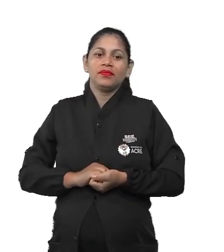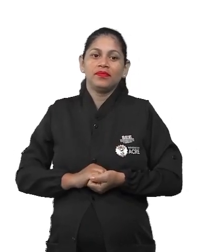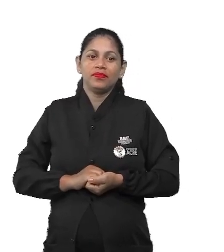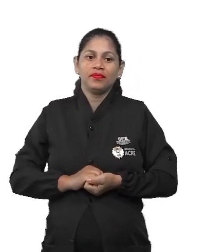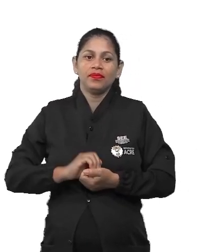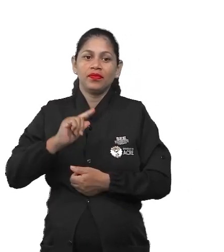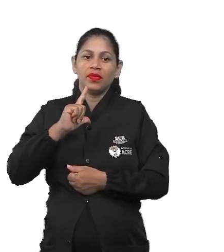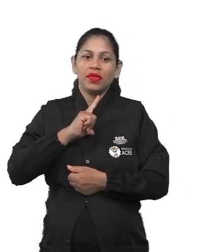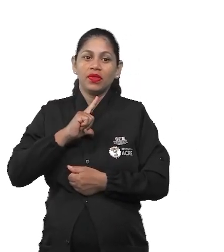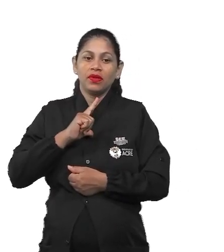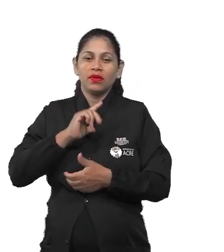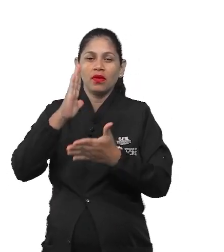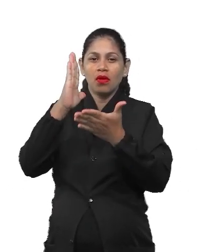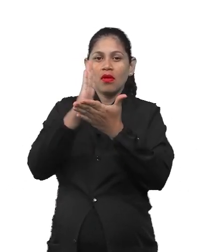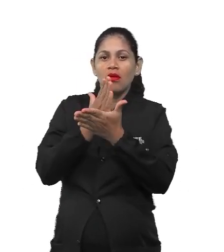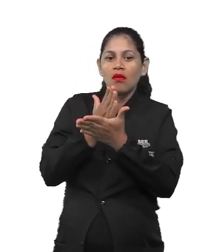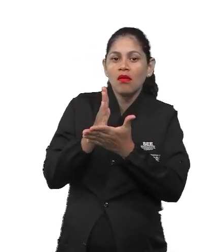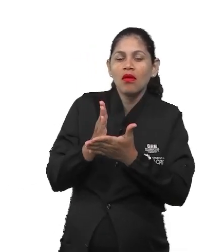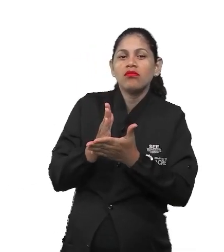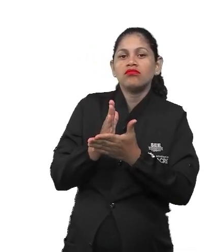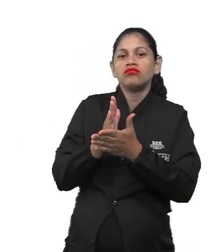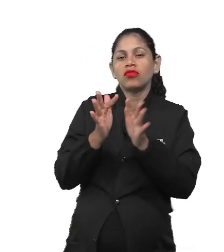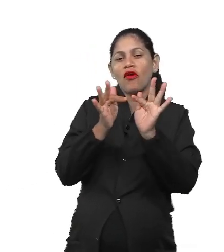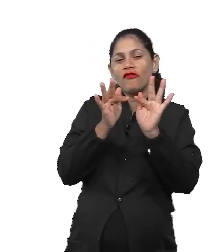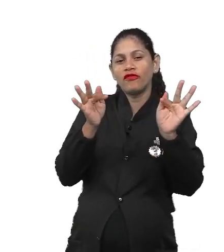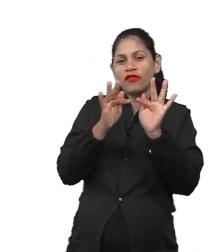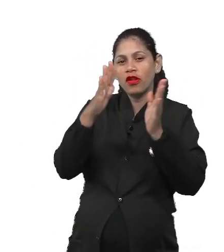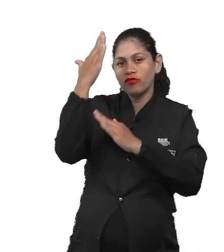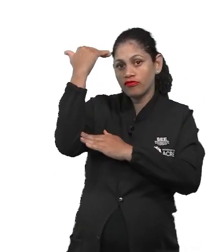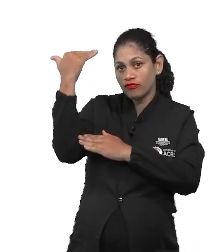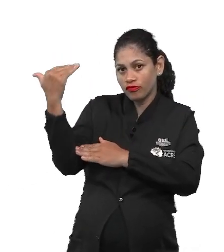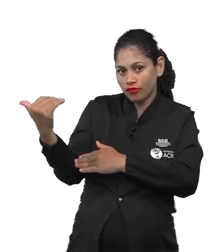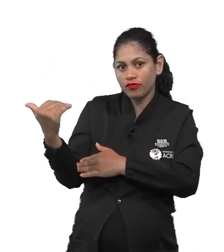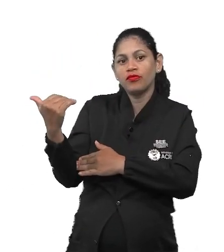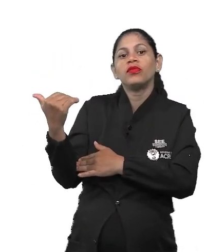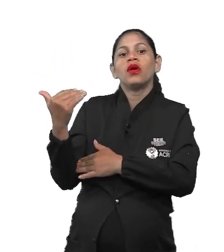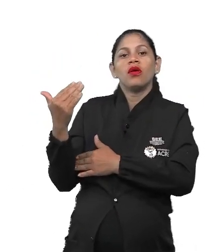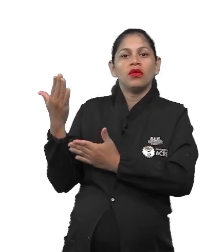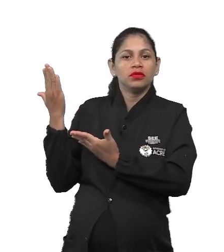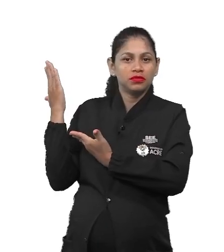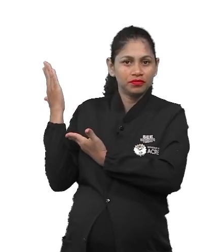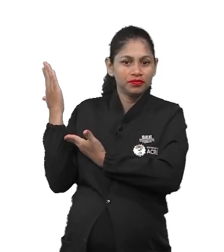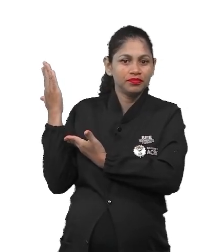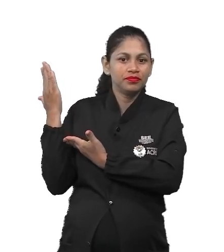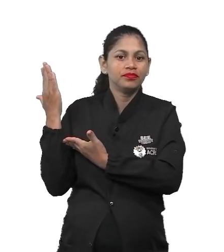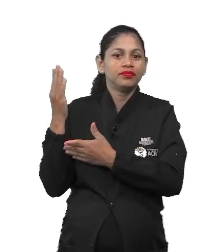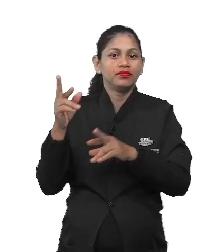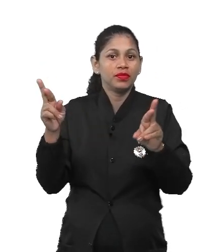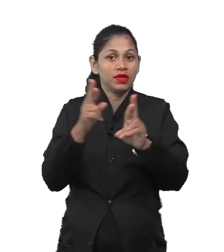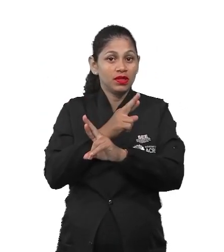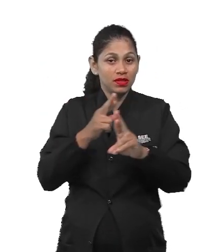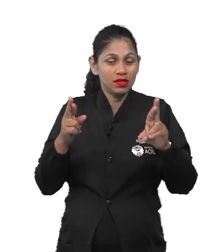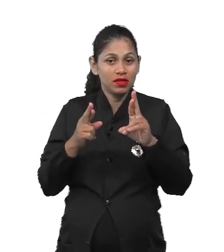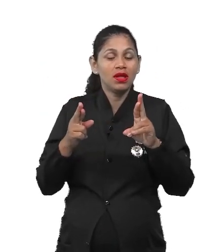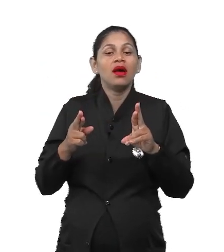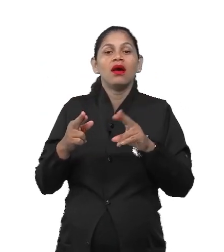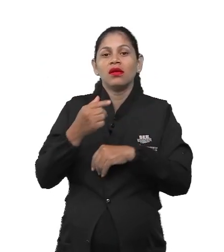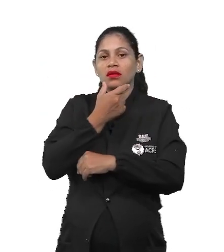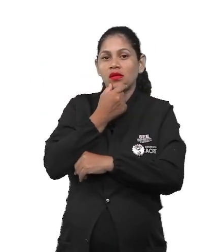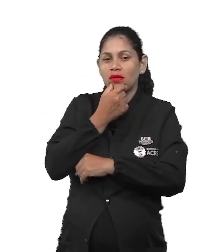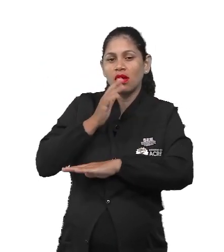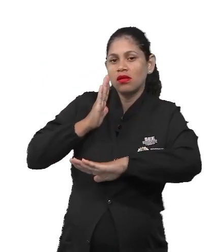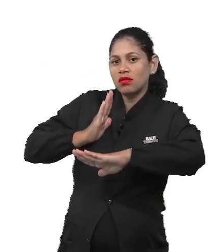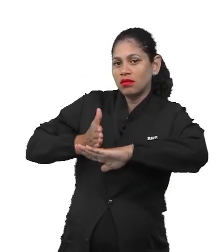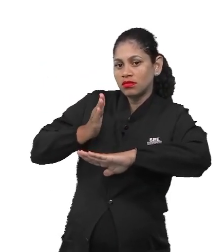Nós temos aqui algumas frases famosas de Shakespeare em relação ao inglês moderno. Temos aqui